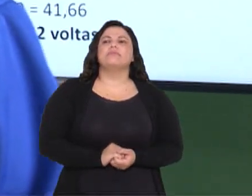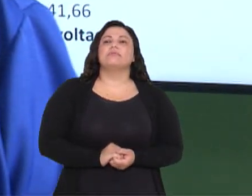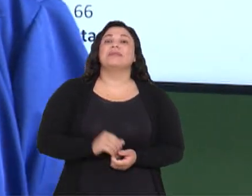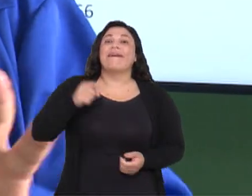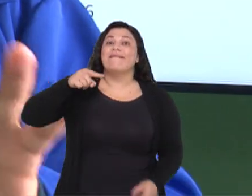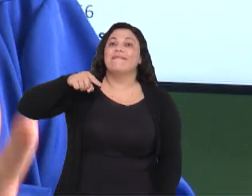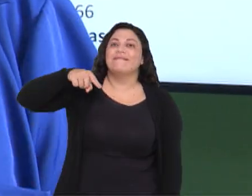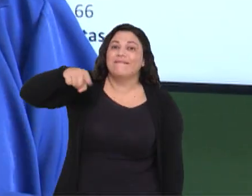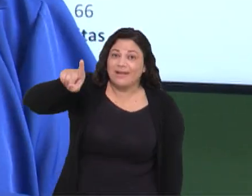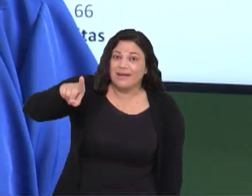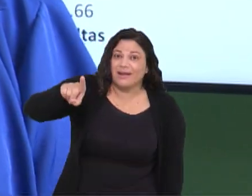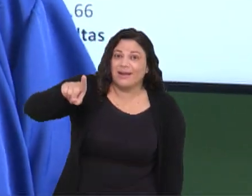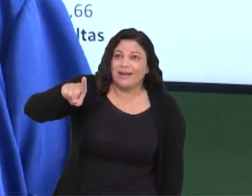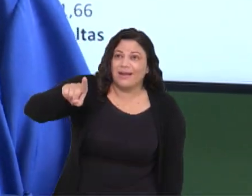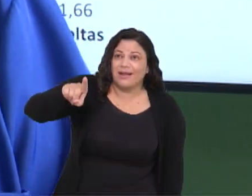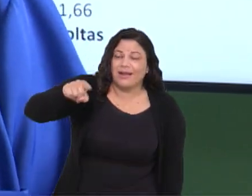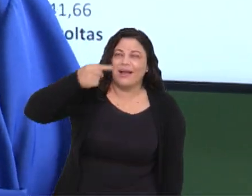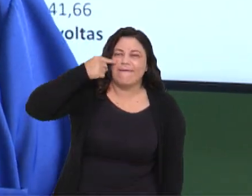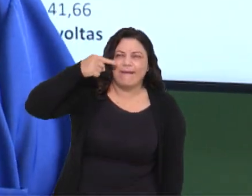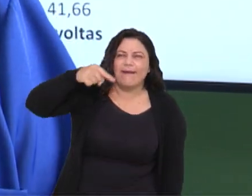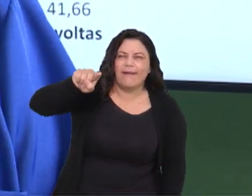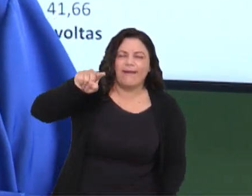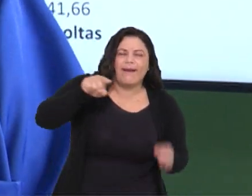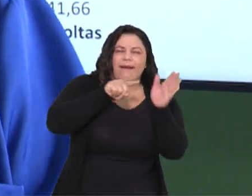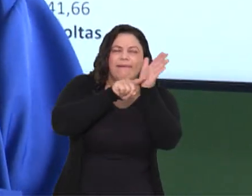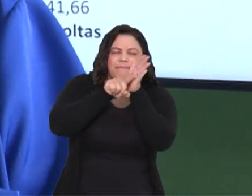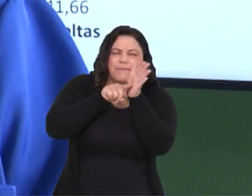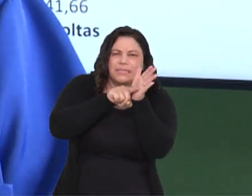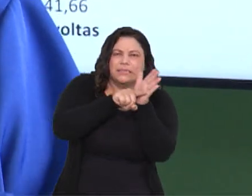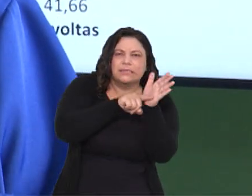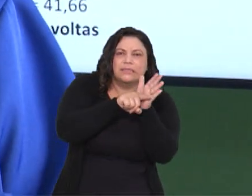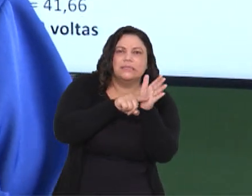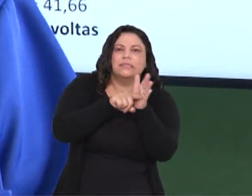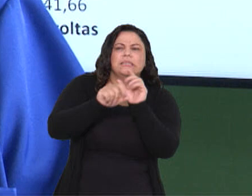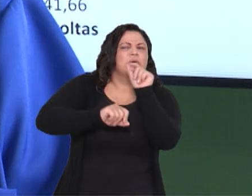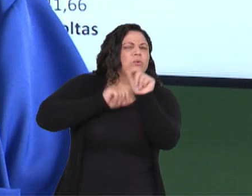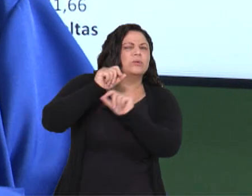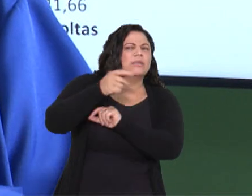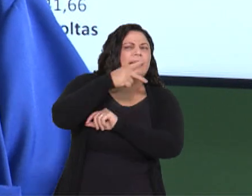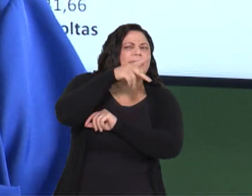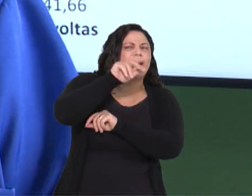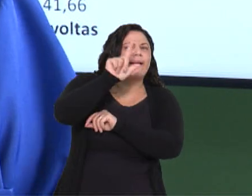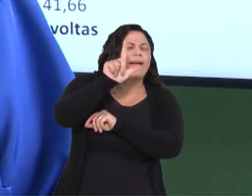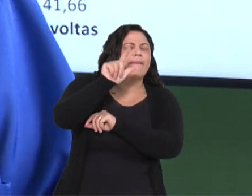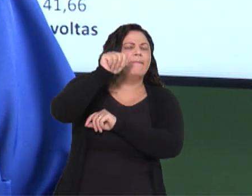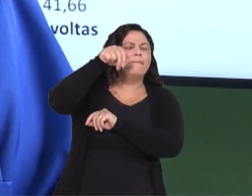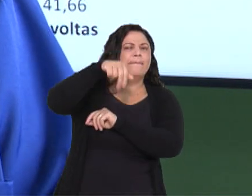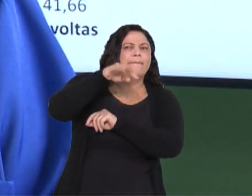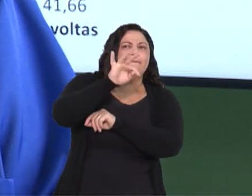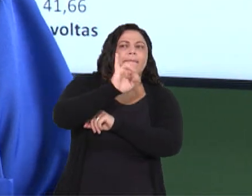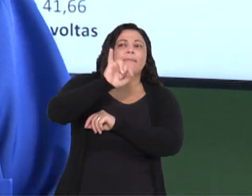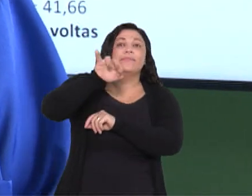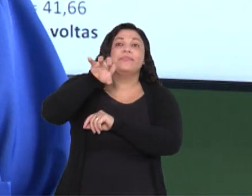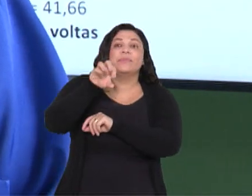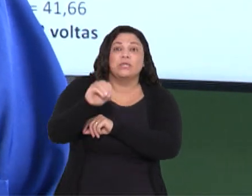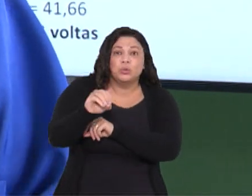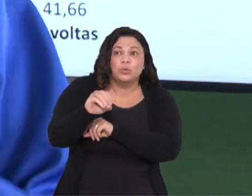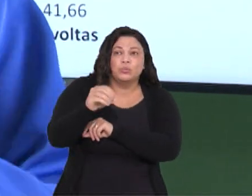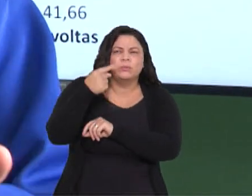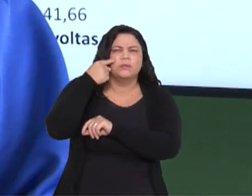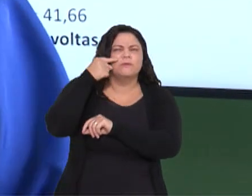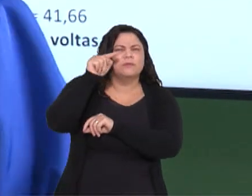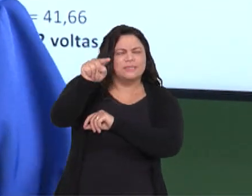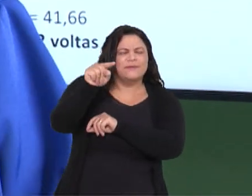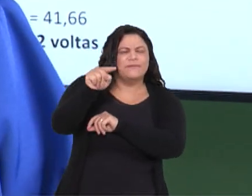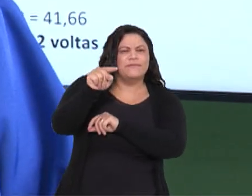Vá lá no buscador e coloca lá plantio, só para que venha para você as plantadeiras, principalmente que